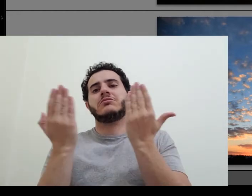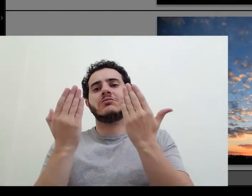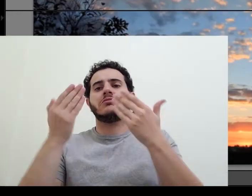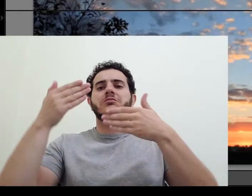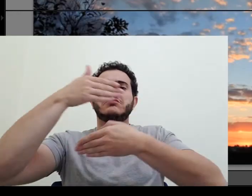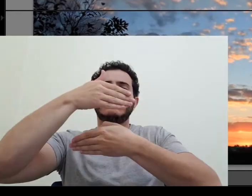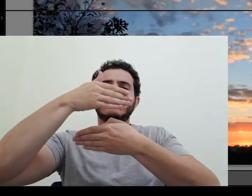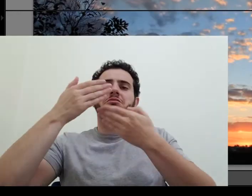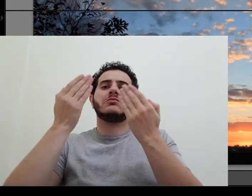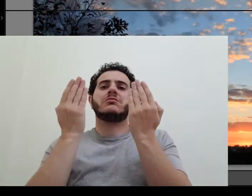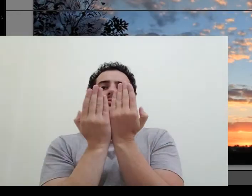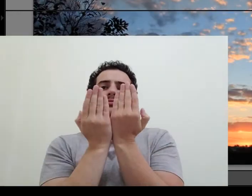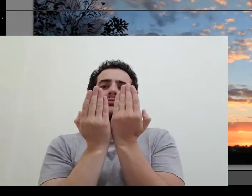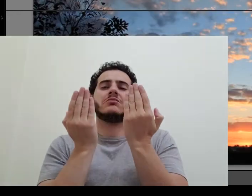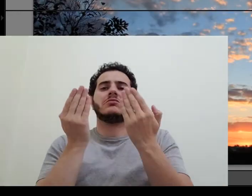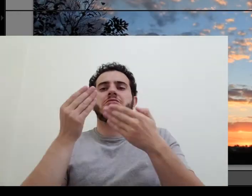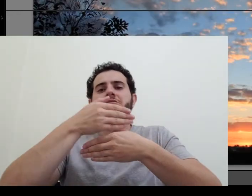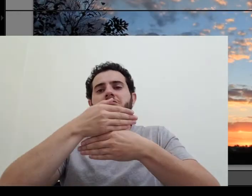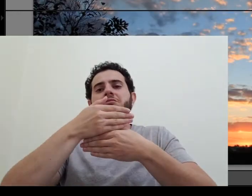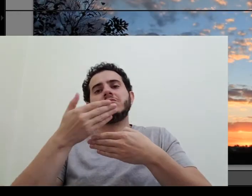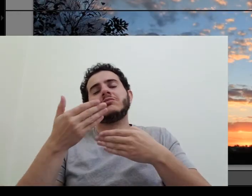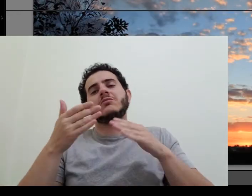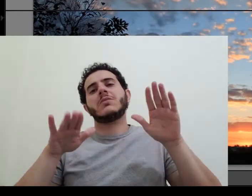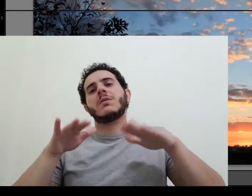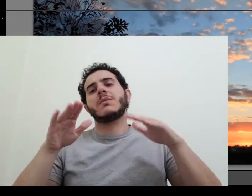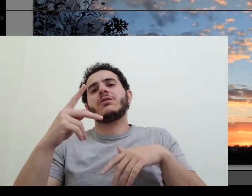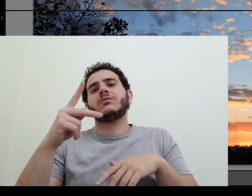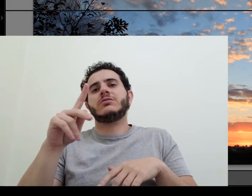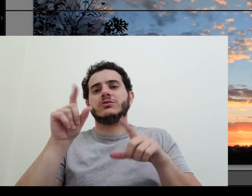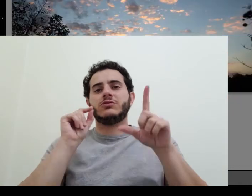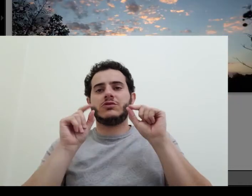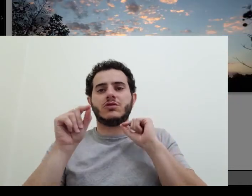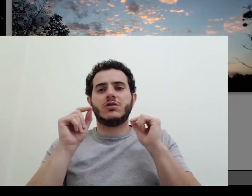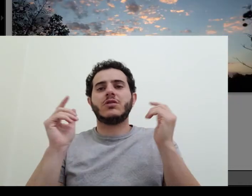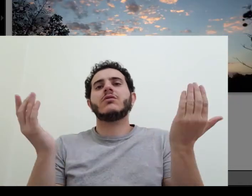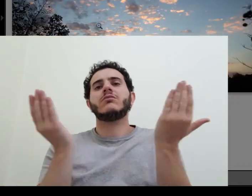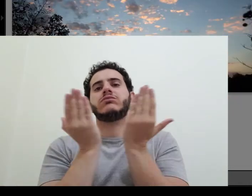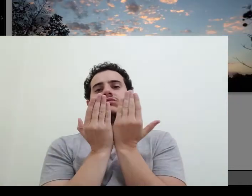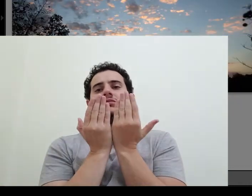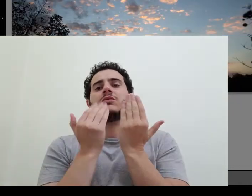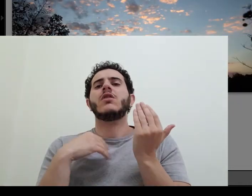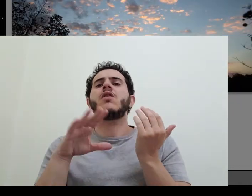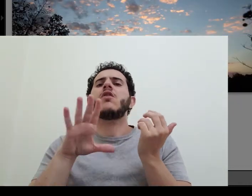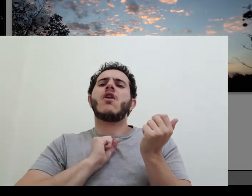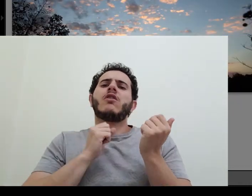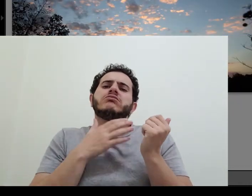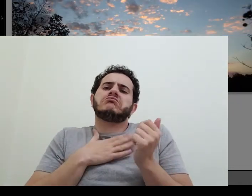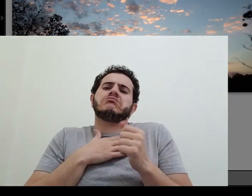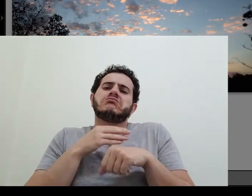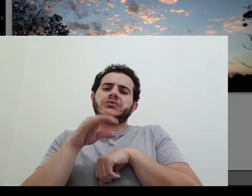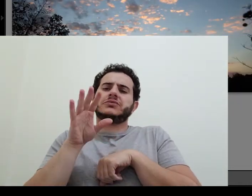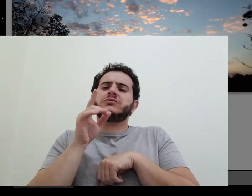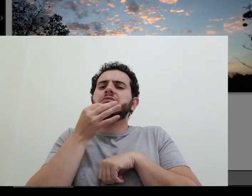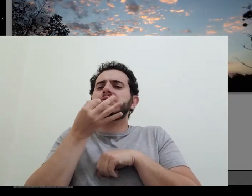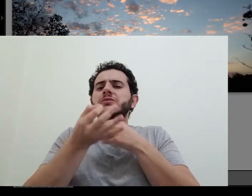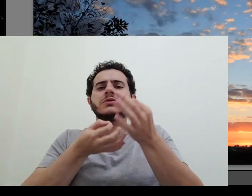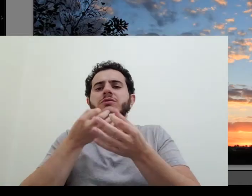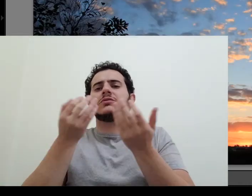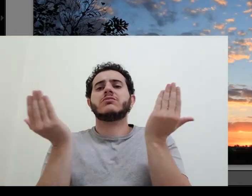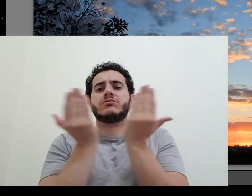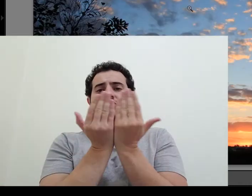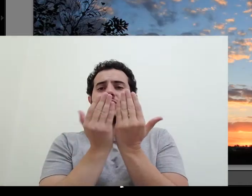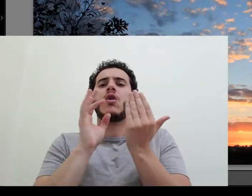e embaixo, ali era o meio a meio vertical e aqui o meio a meio horizontal. Eu gosto muito de lado a lado, ou também